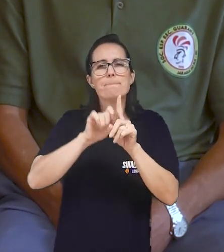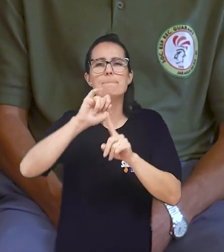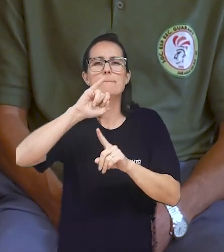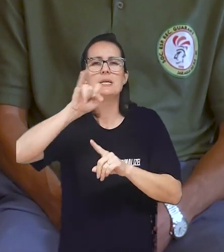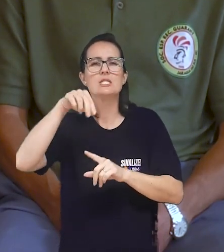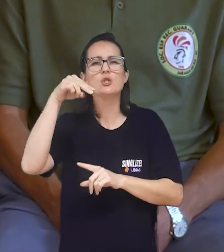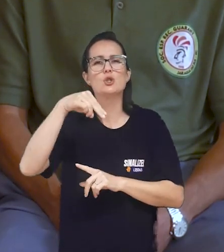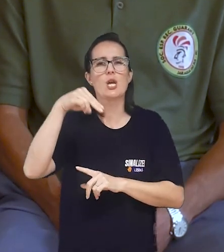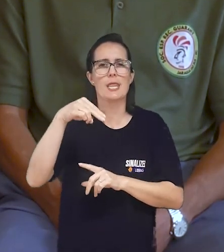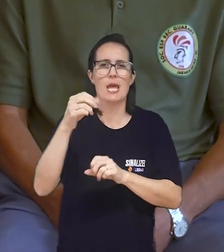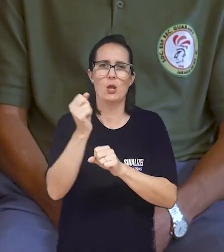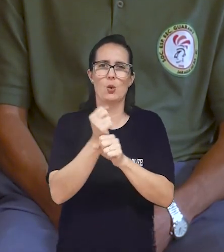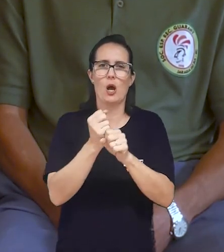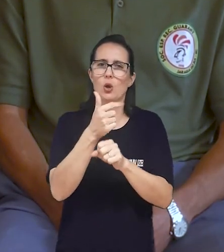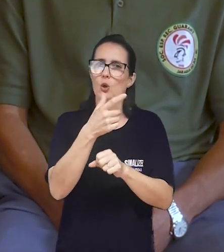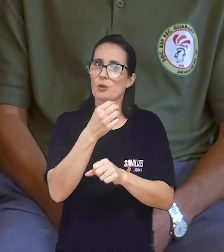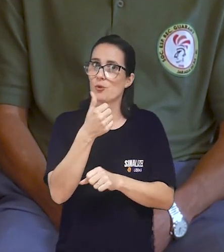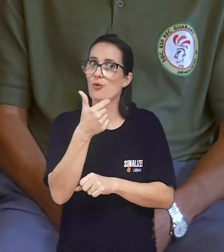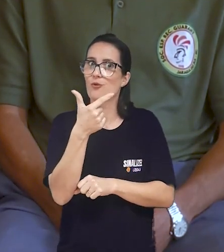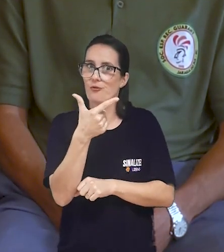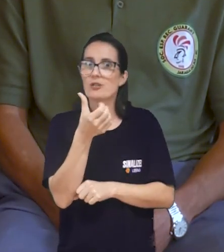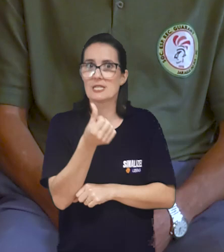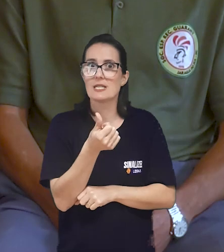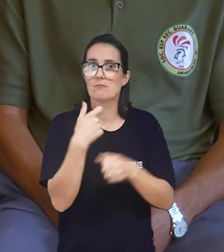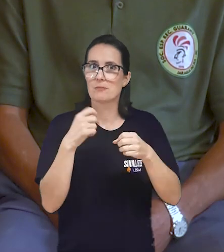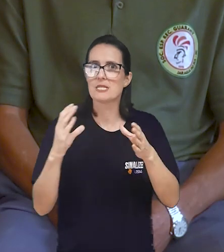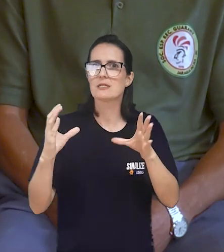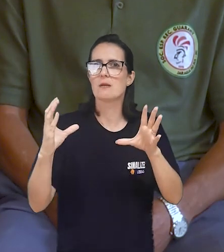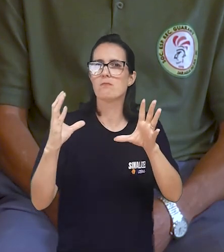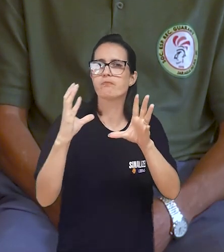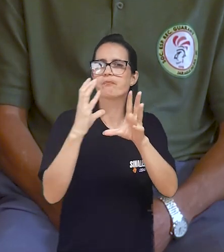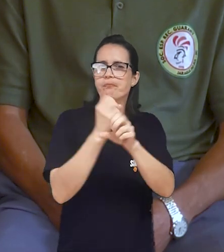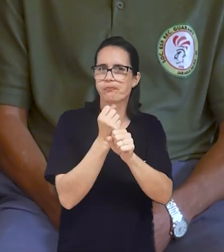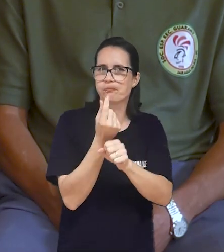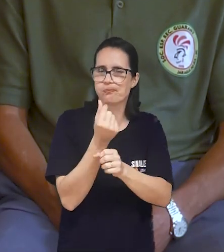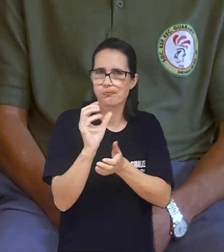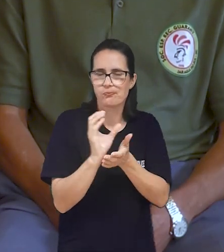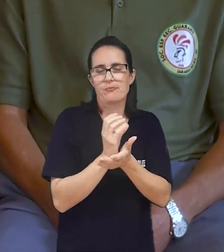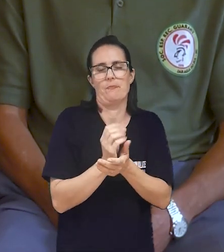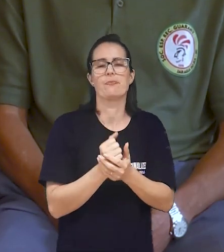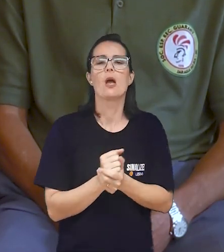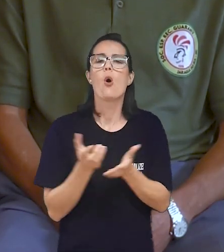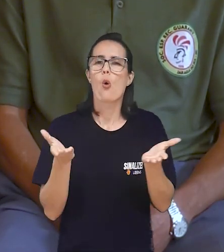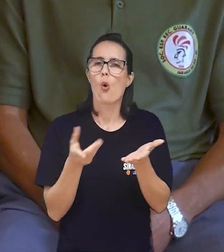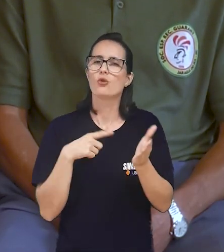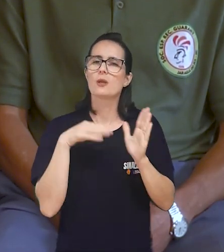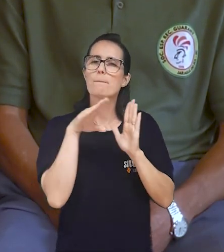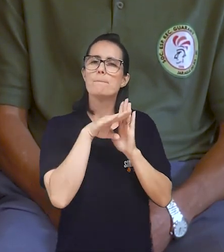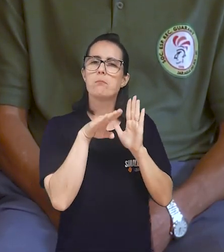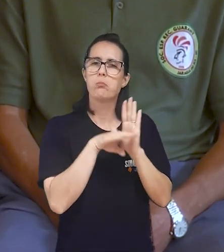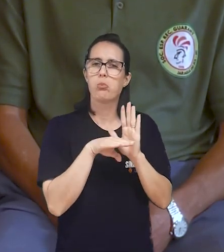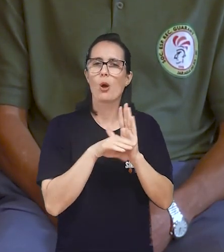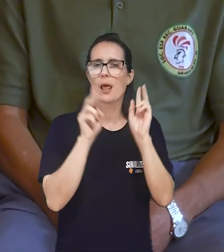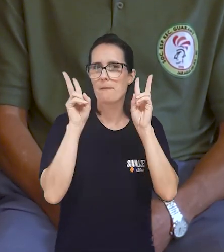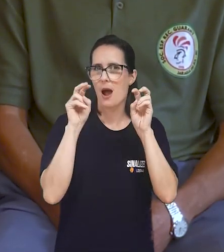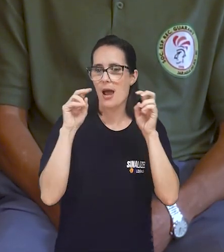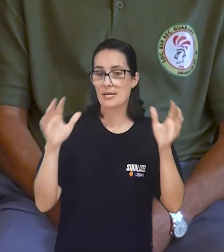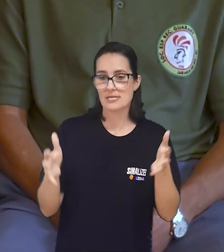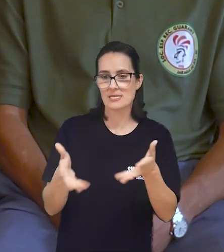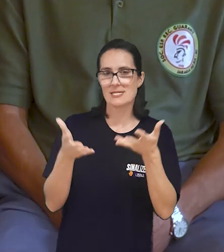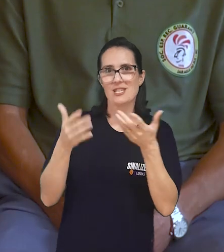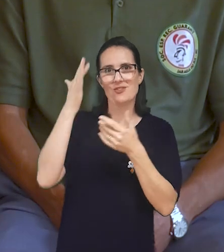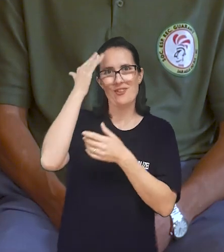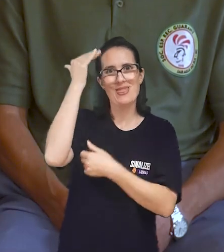de 2026 para estar fazendo essa captação. Hoje a gente também já tem esse programa do Incentivando Talentos, que é